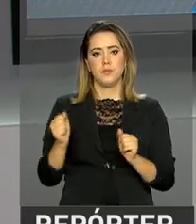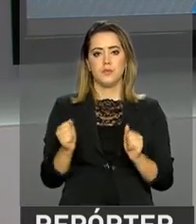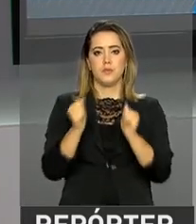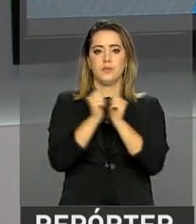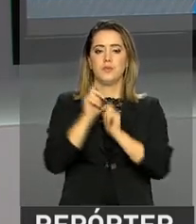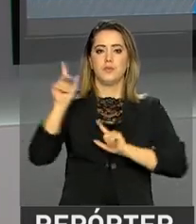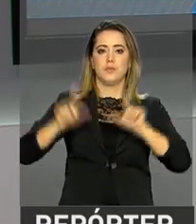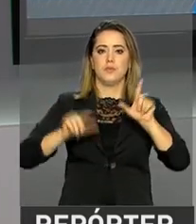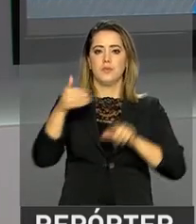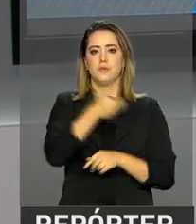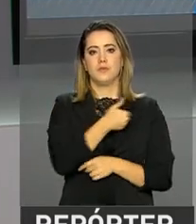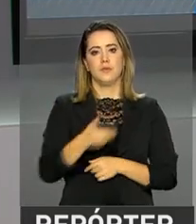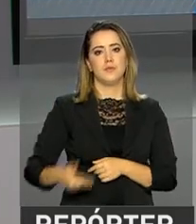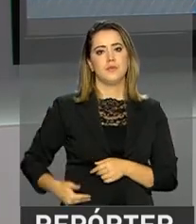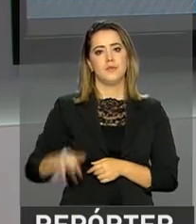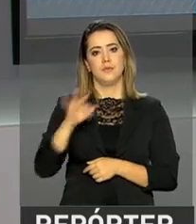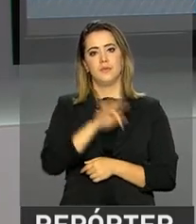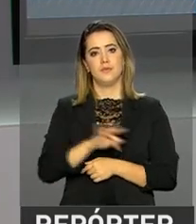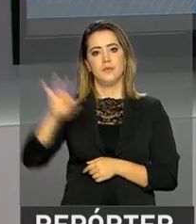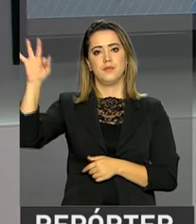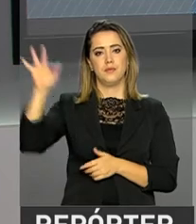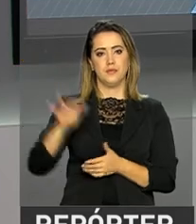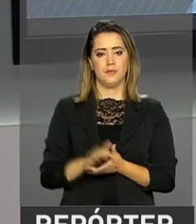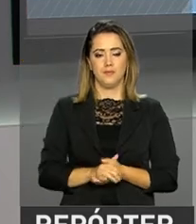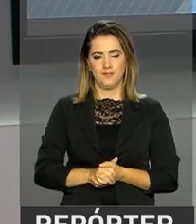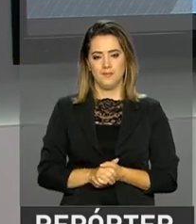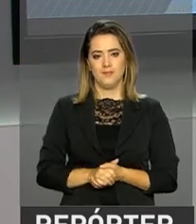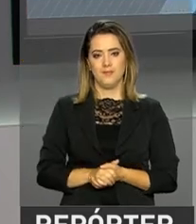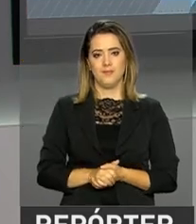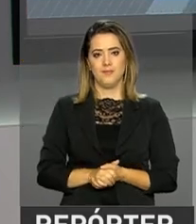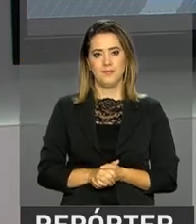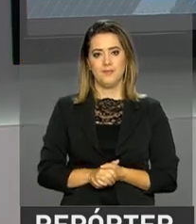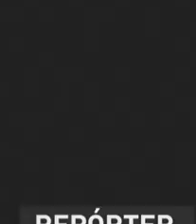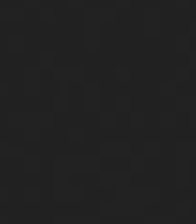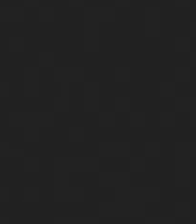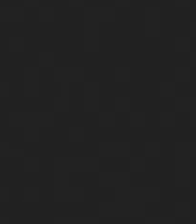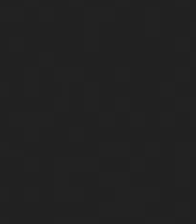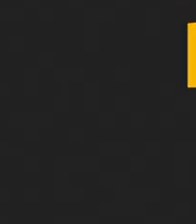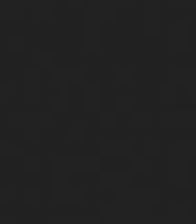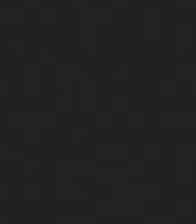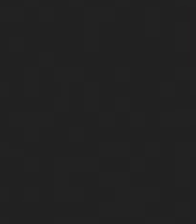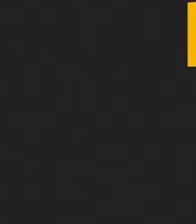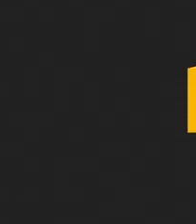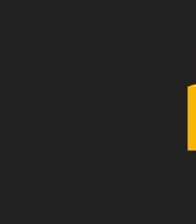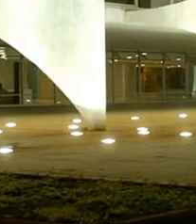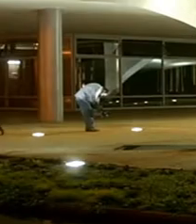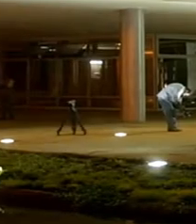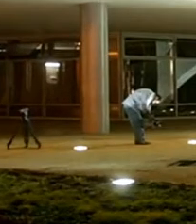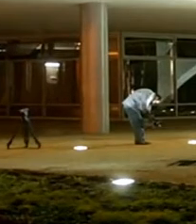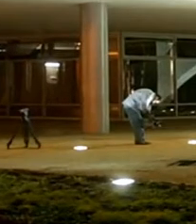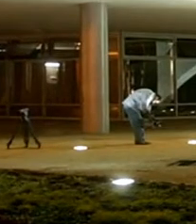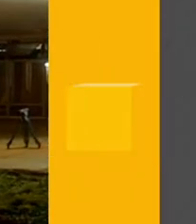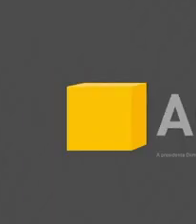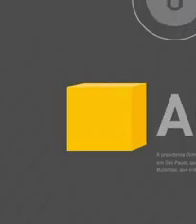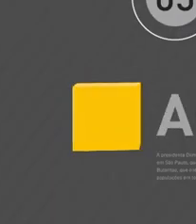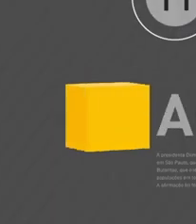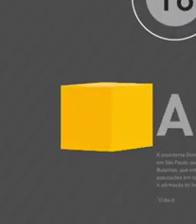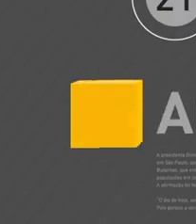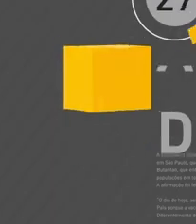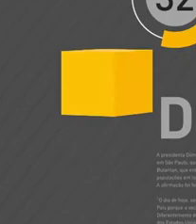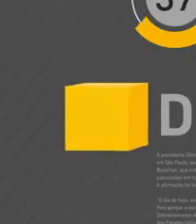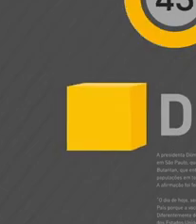para você e continue com a gente na NBR, a TV do governo federal.